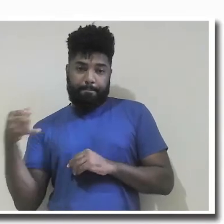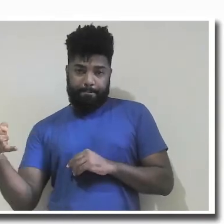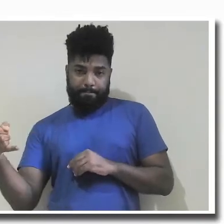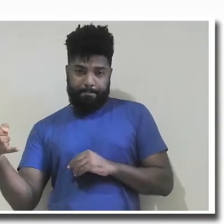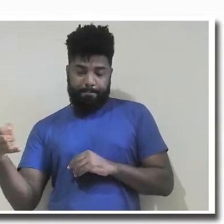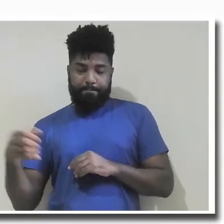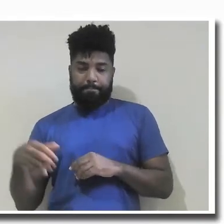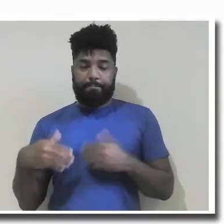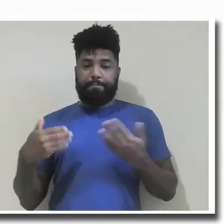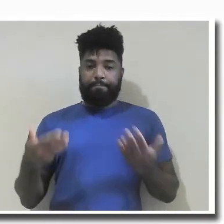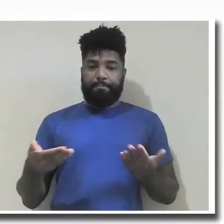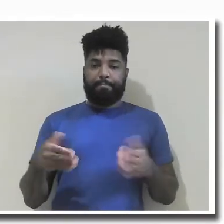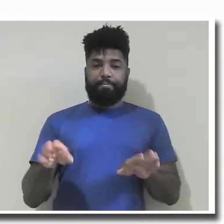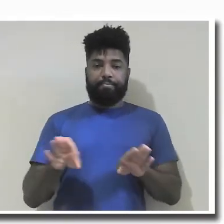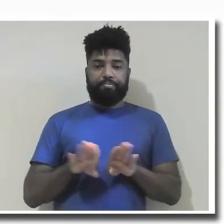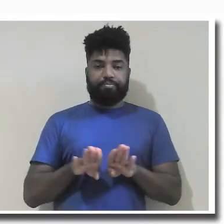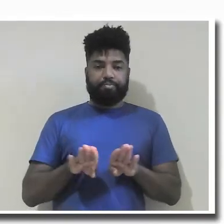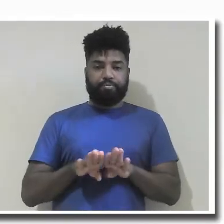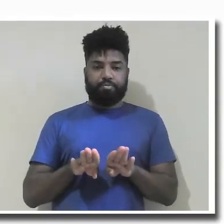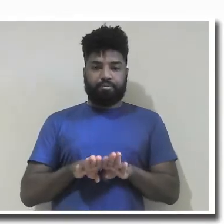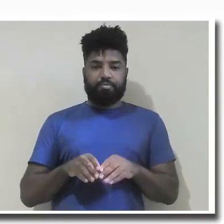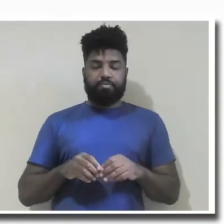menos. Assim como